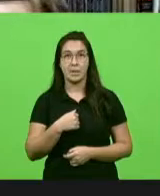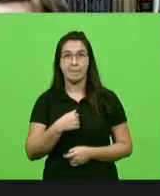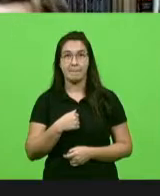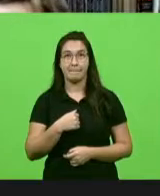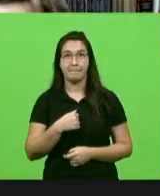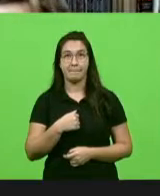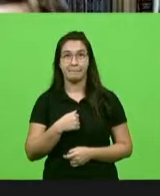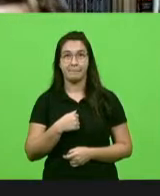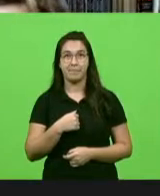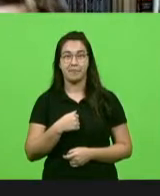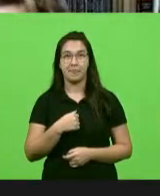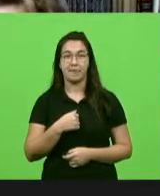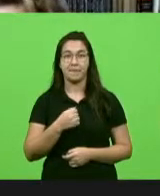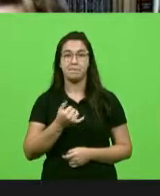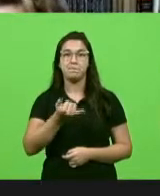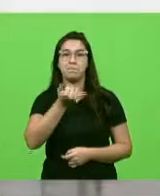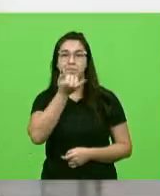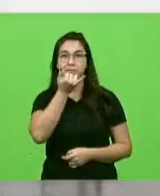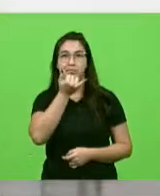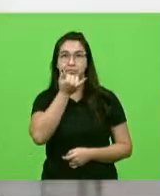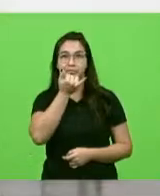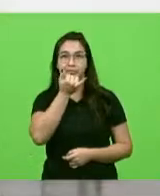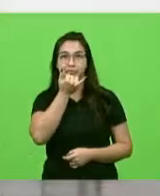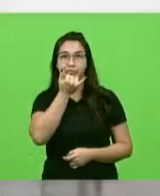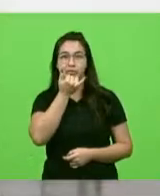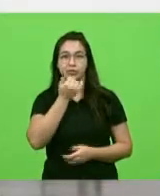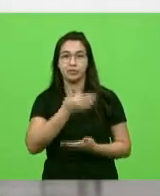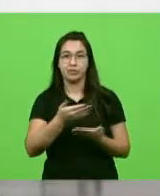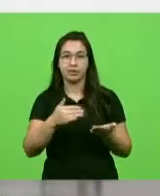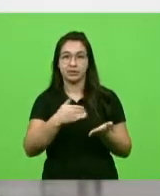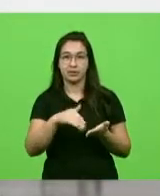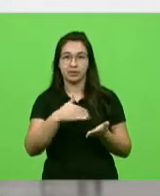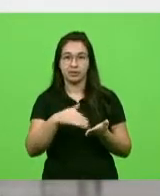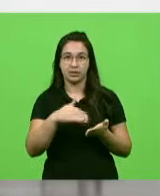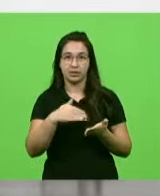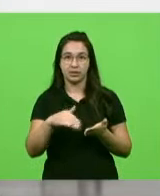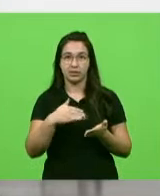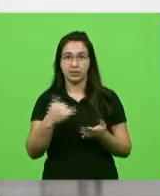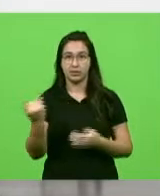superado aqui. Peço o perdão de todos. A secretaria me chama a atenção aqui. Nós temos